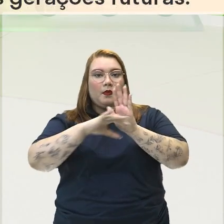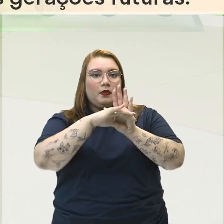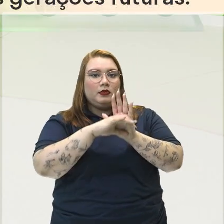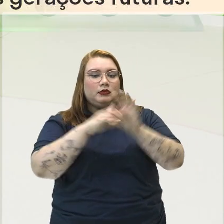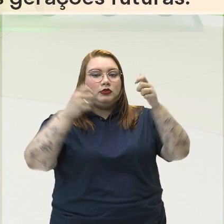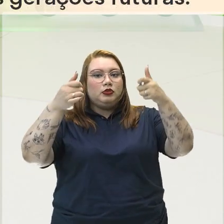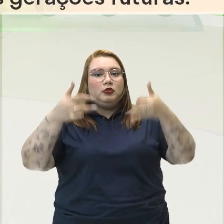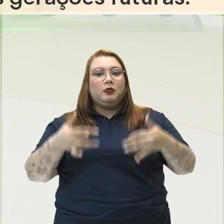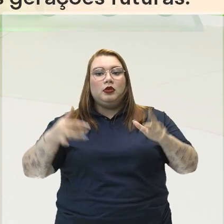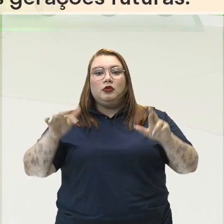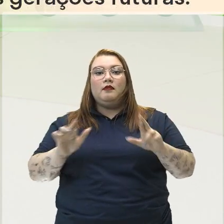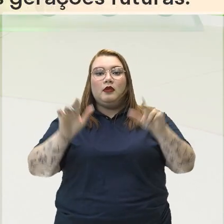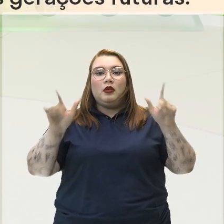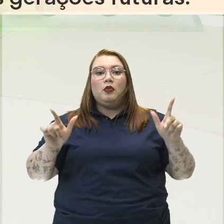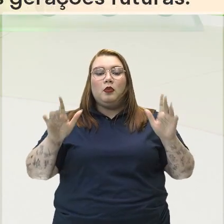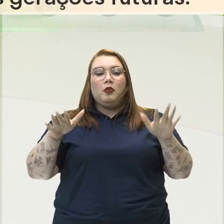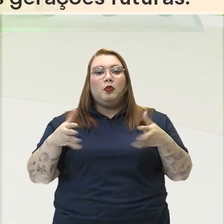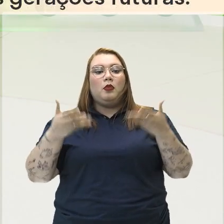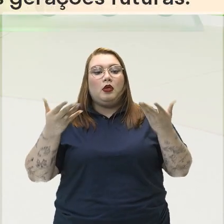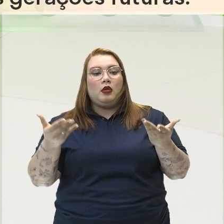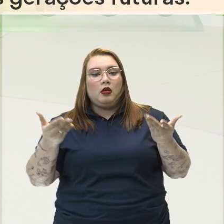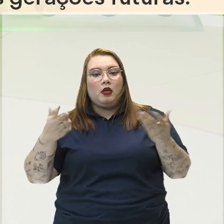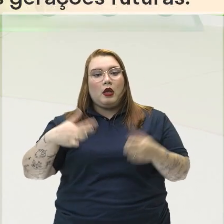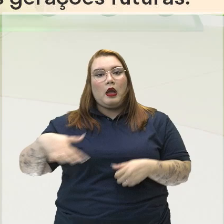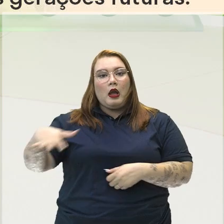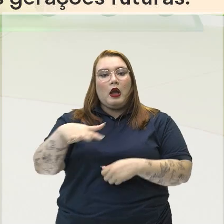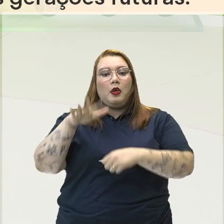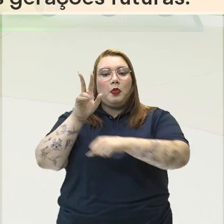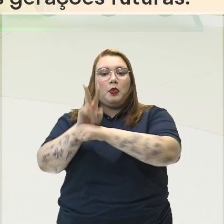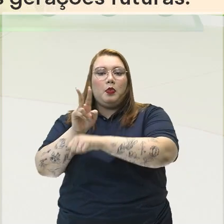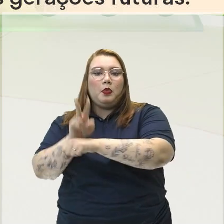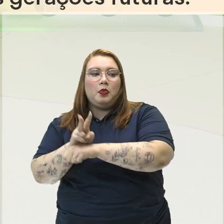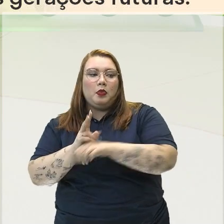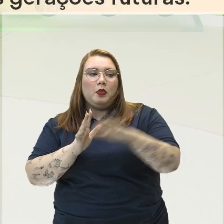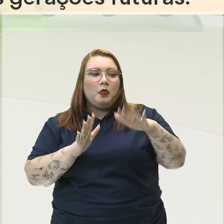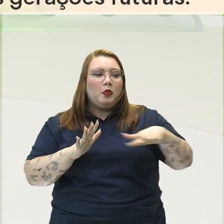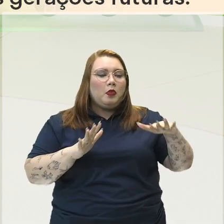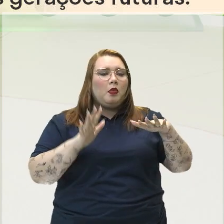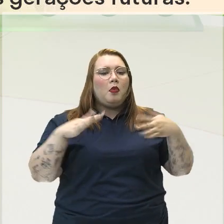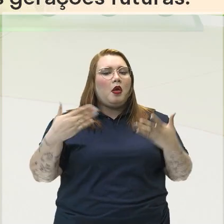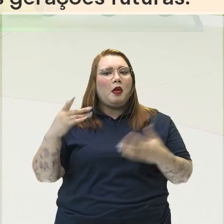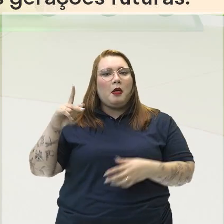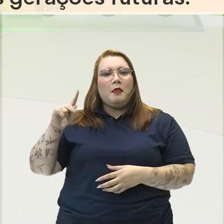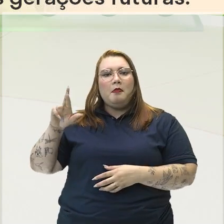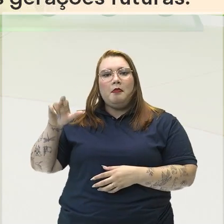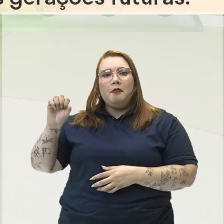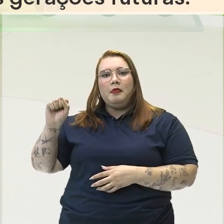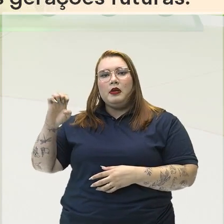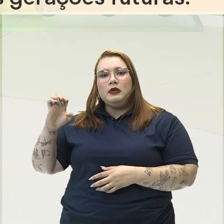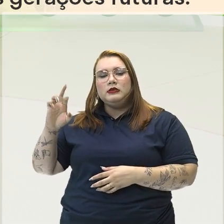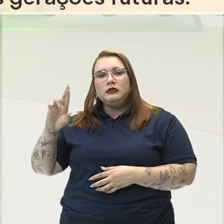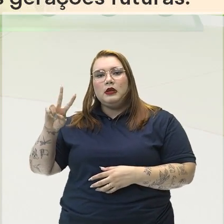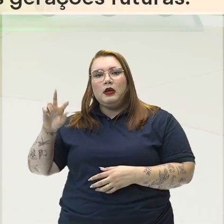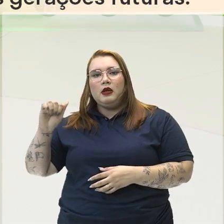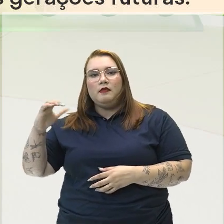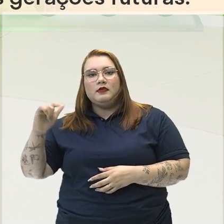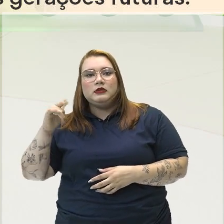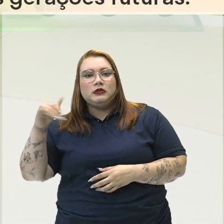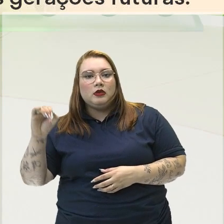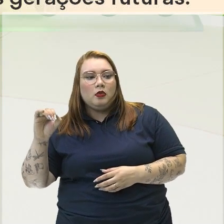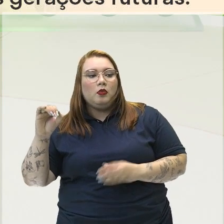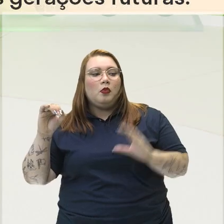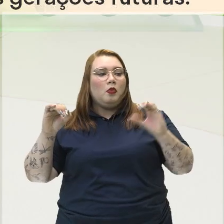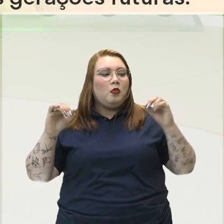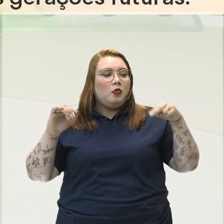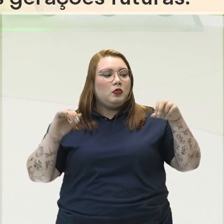que diferenciam, né, o que é uma área que é preservada, o que é uma área que é conservada, né, qual é essa diferença? Olha só, a